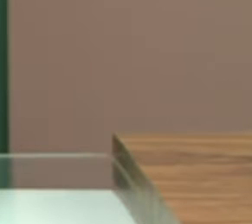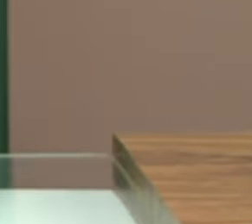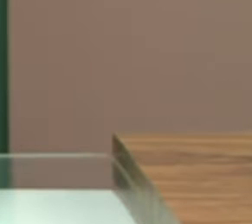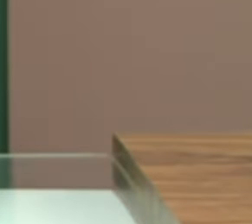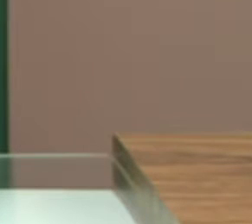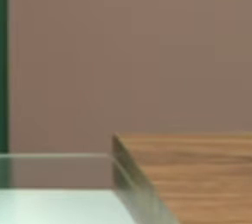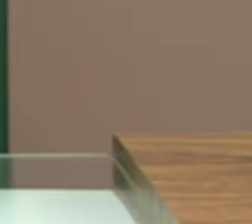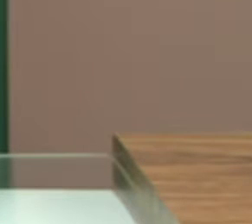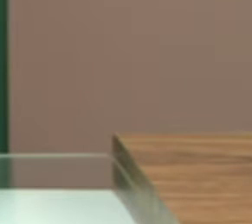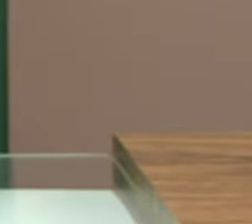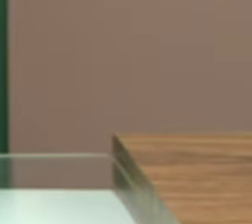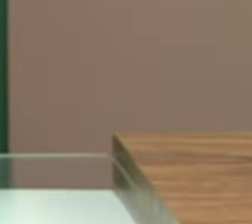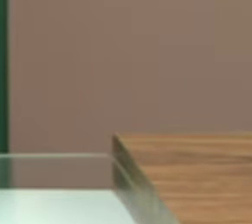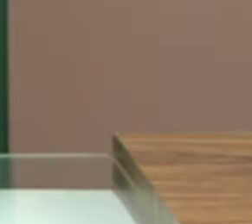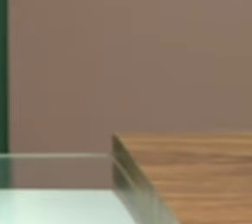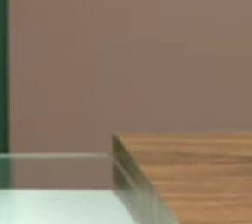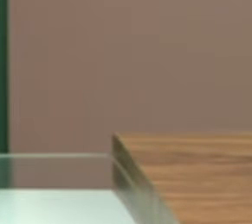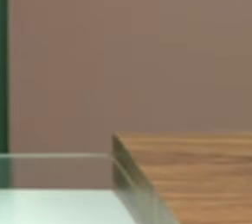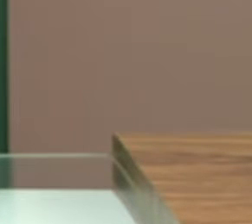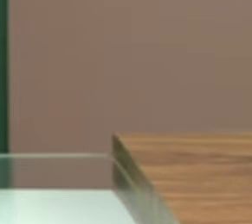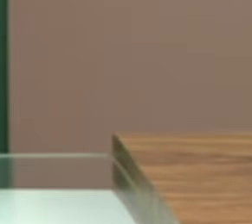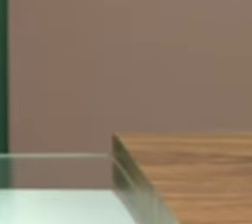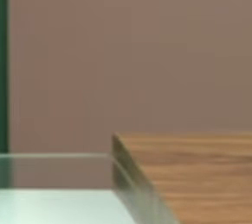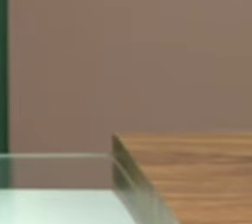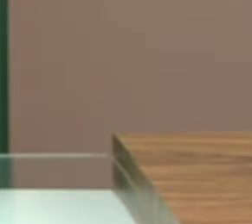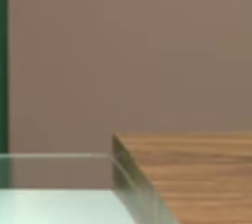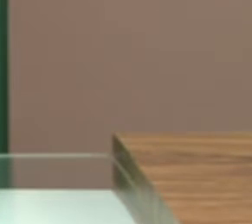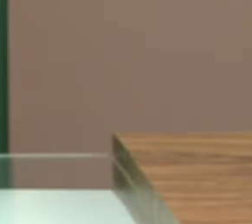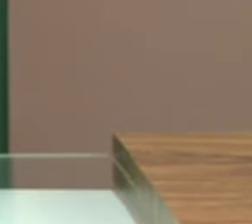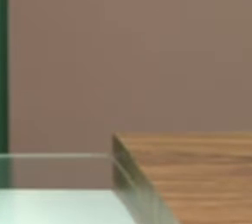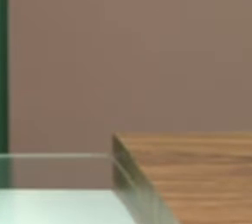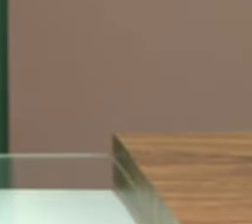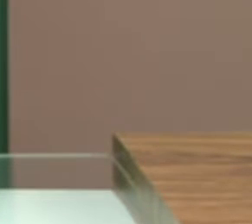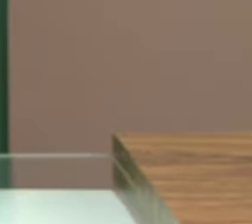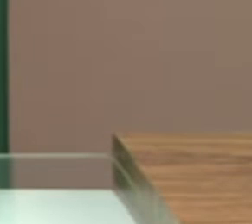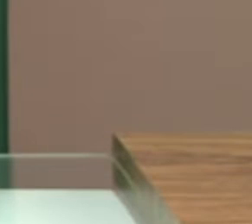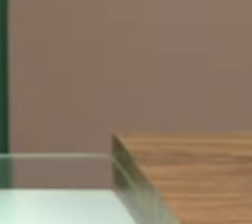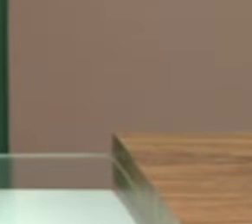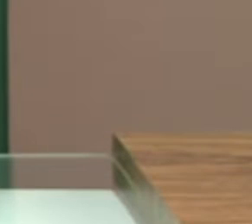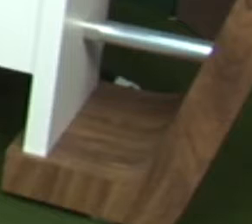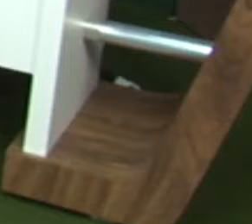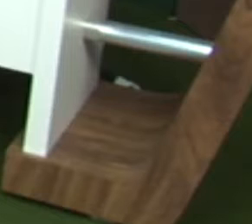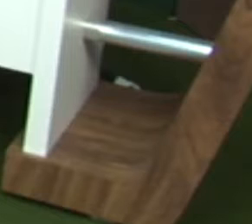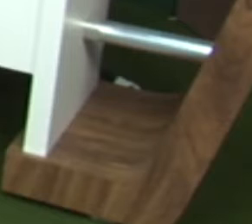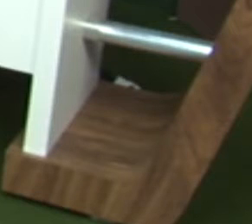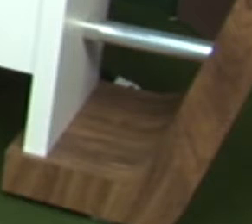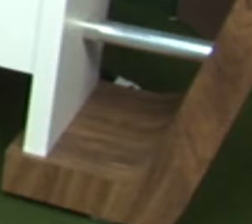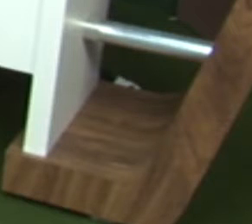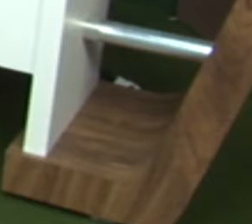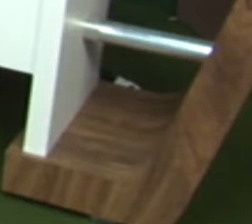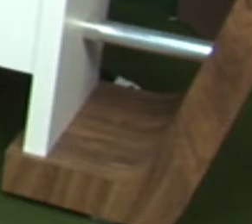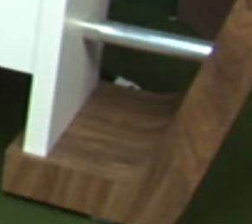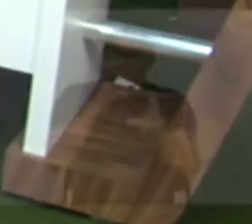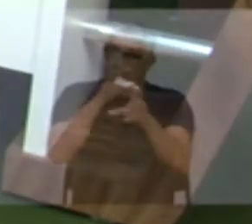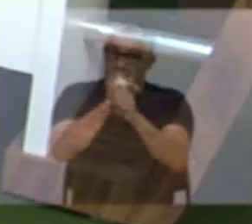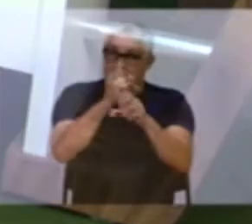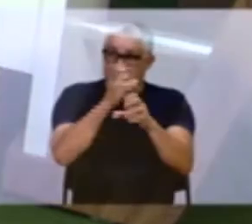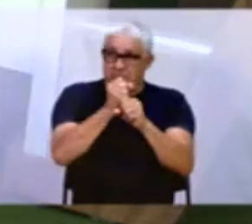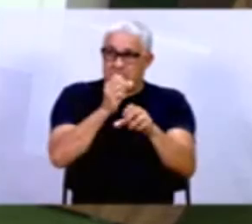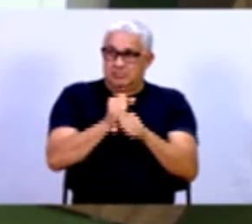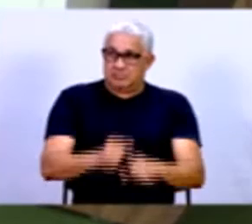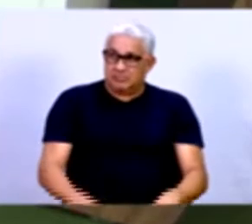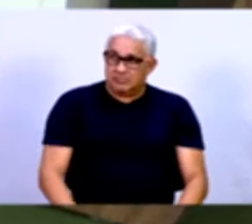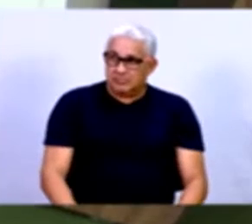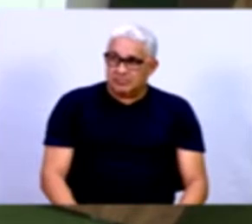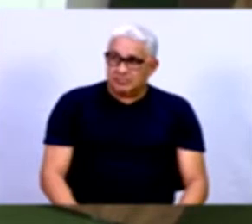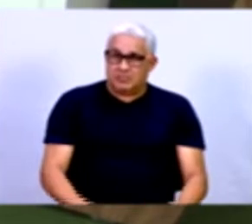vocês vão continuar participando conosco, porque é um tema muito interessante e hoje ele vai se tornar mais aplicado, né, professora? É isso aí. Hoje os cálculos eles vão entrar mais